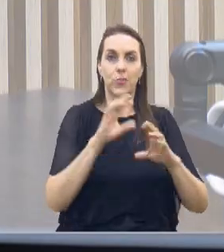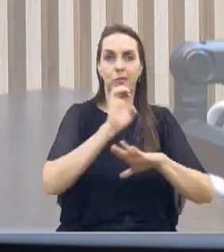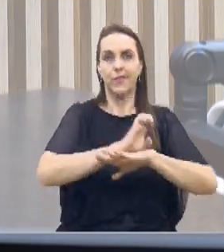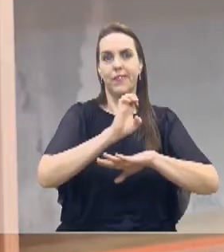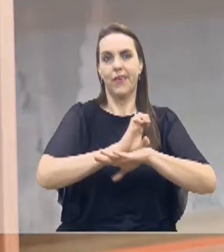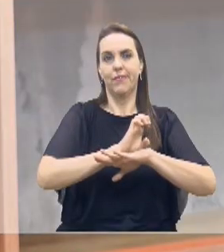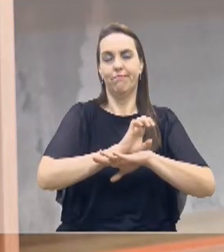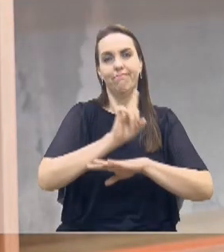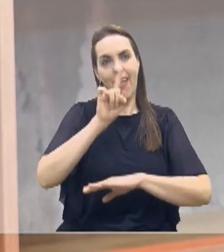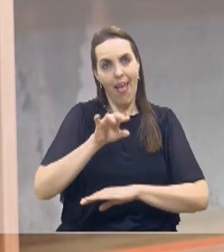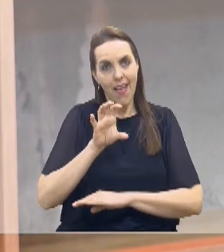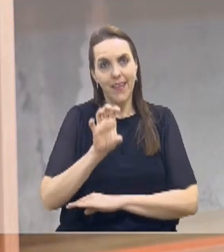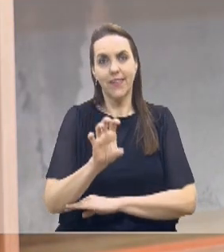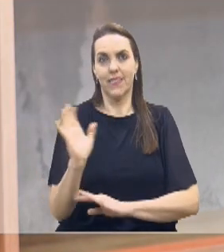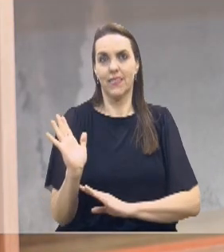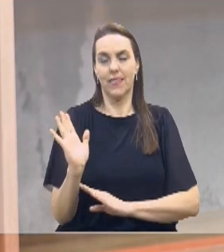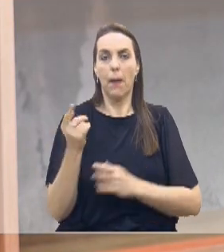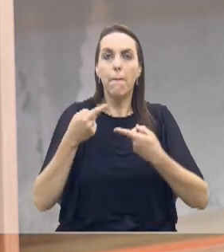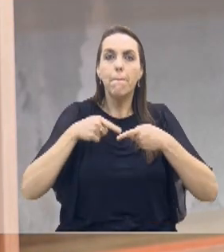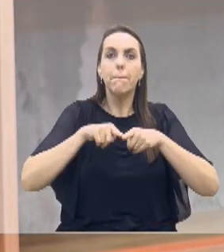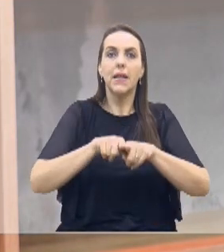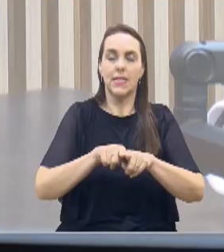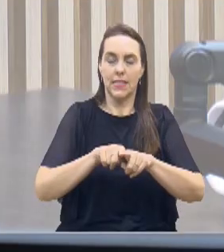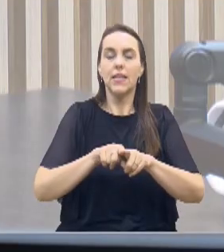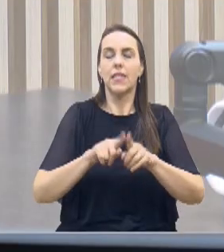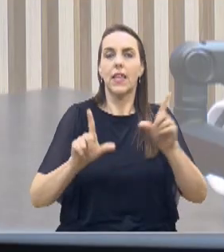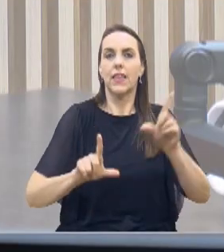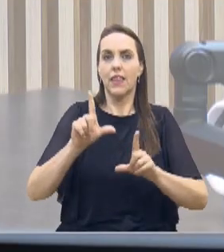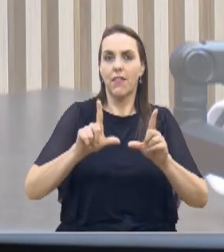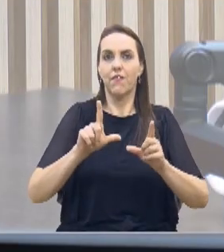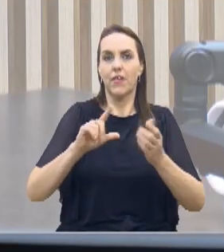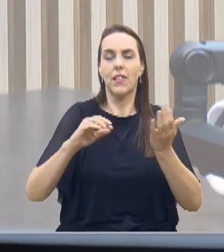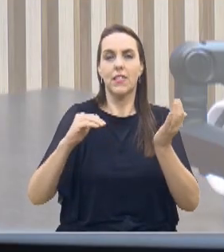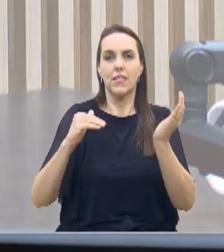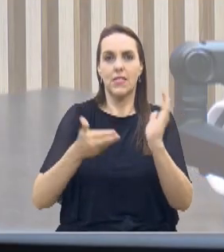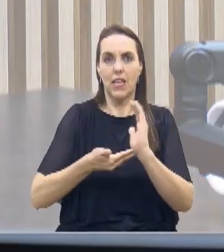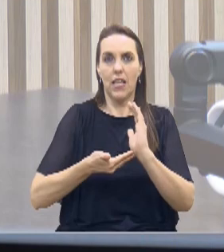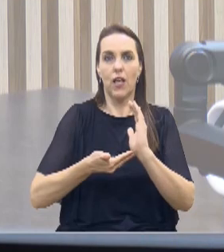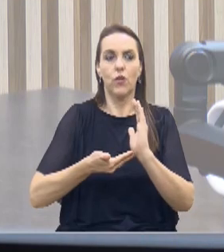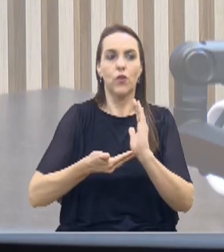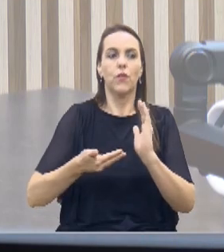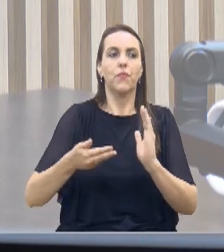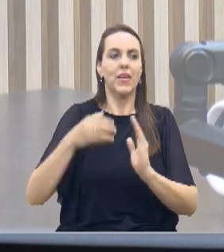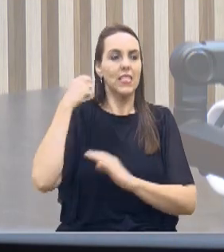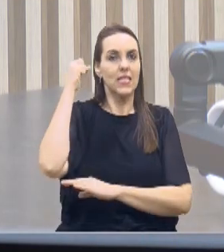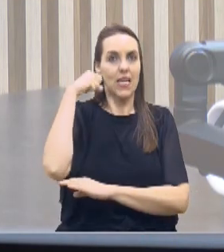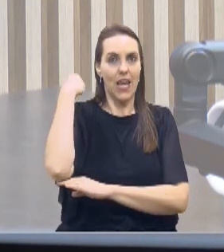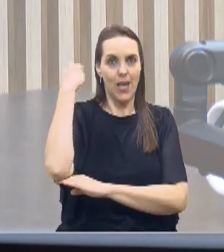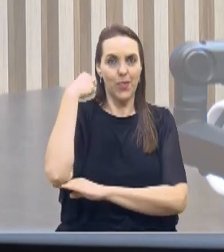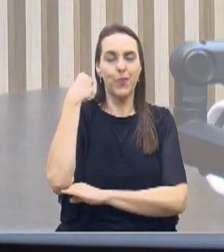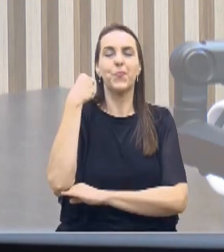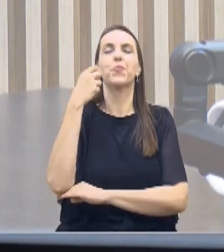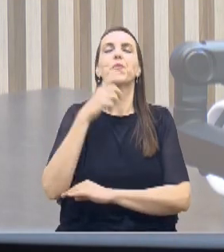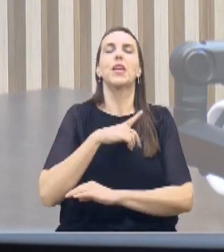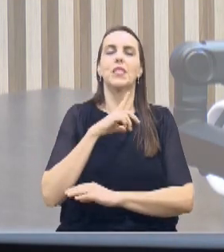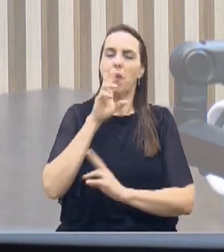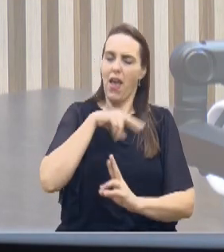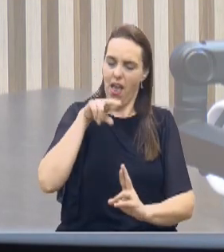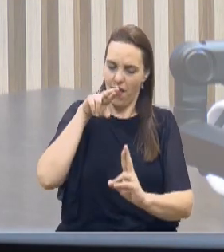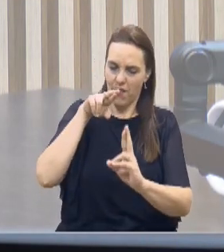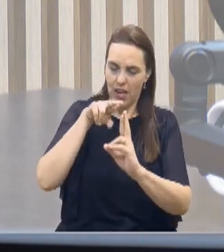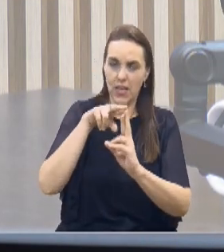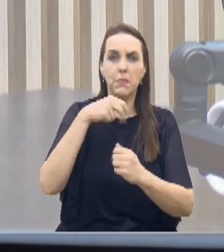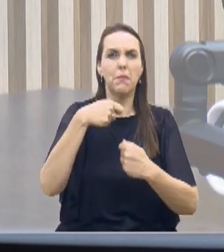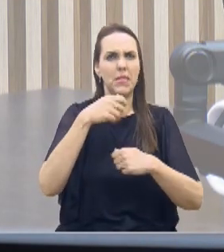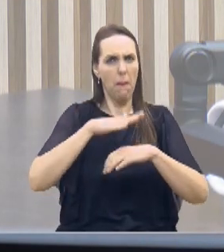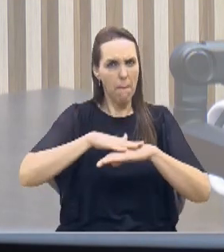isso. Aí Era numa isso que eu parceria com a falava. TV Senado. Exato, e era isso que eu falava lá naquele primeiro dia. Somos referência, mas precisamos ser mais. E